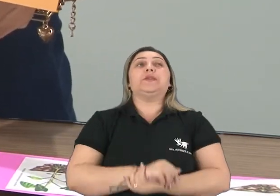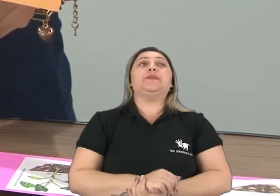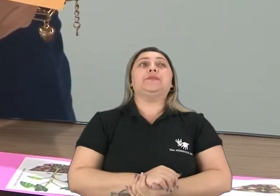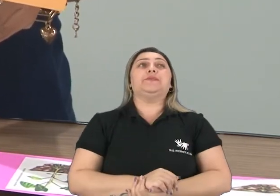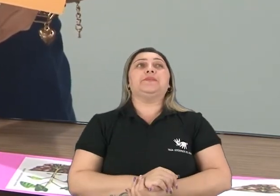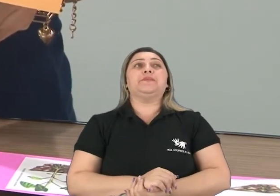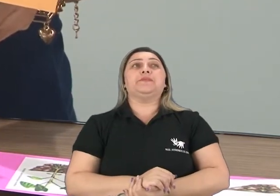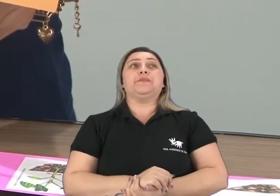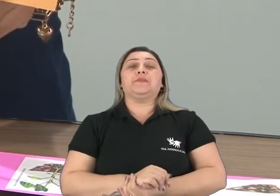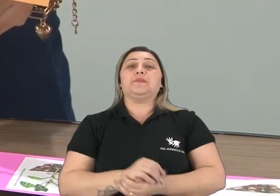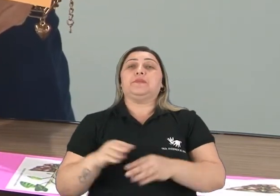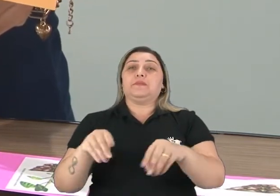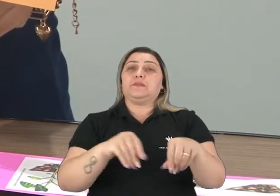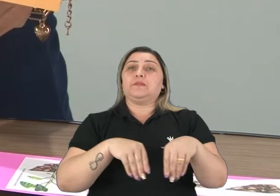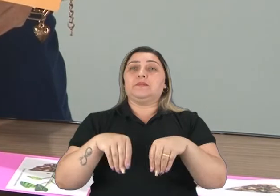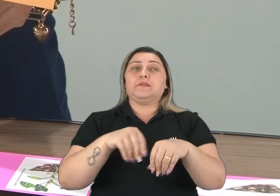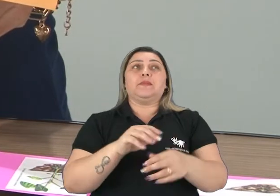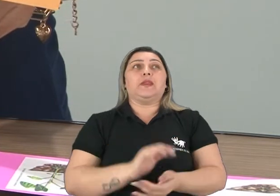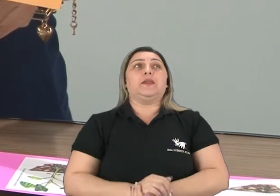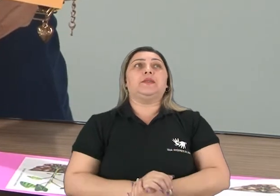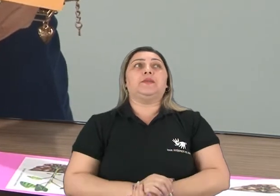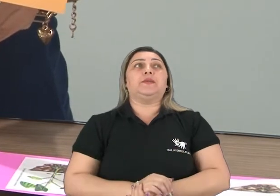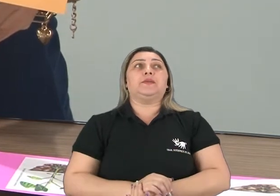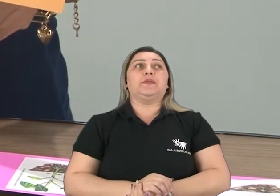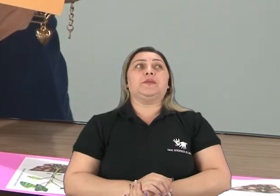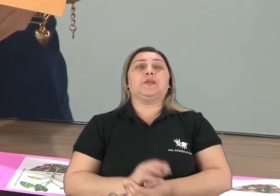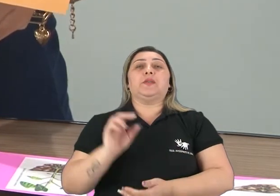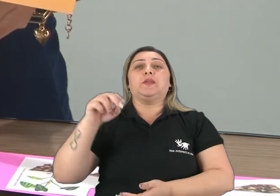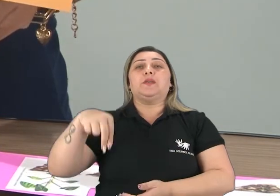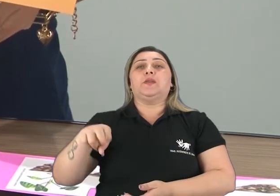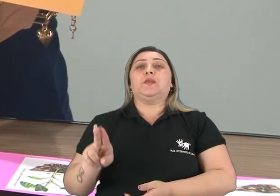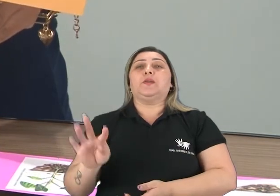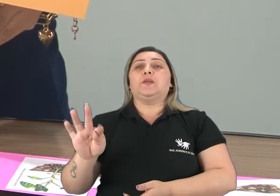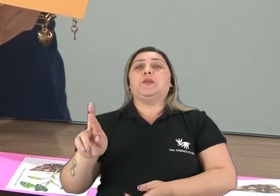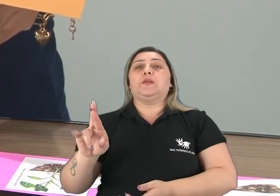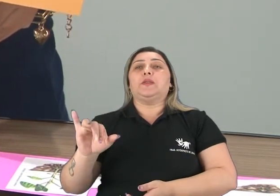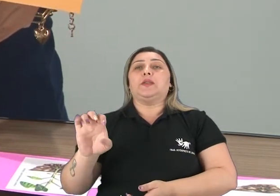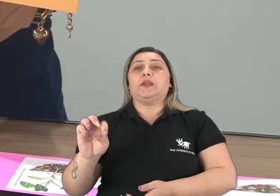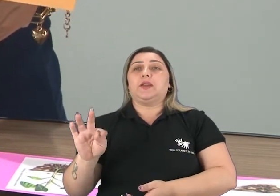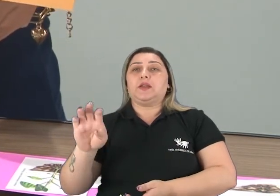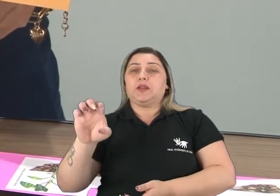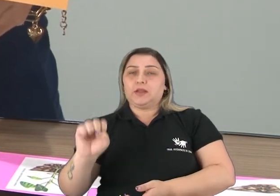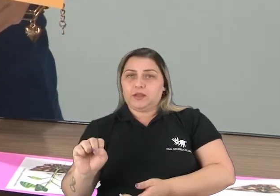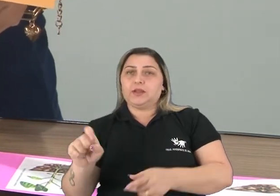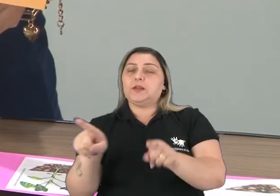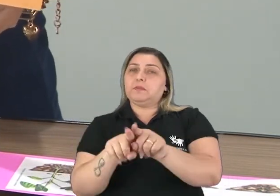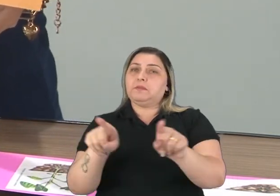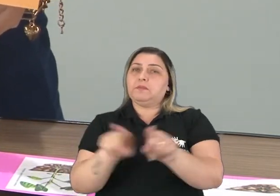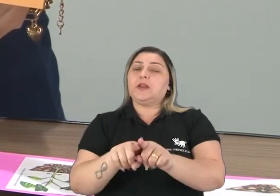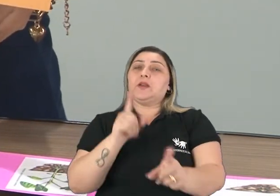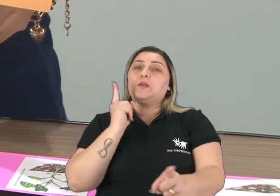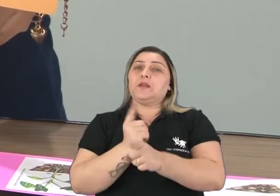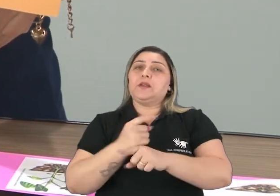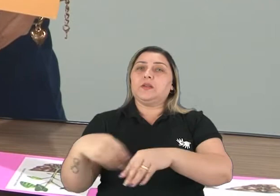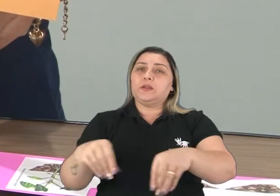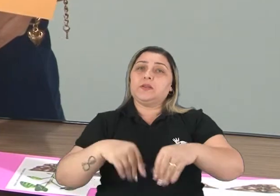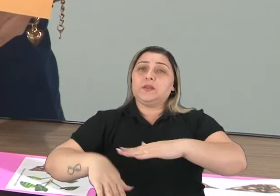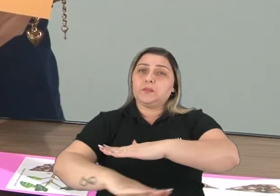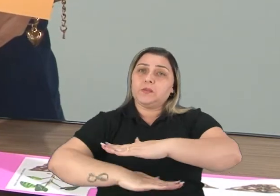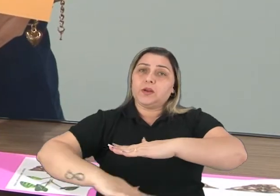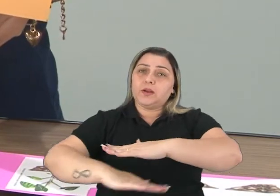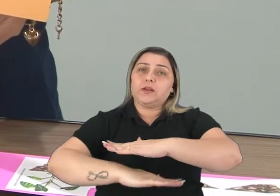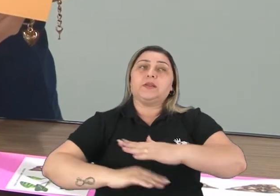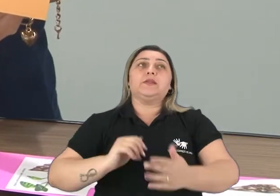aqui no subsolo, outros nutrientes, sais minerais que são encontrados aqui no subsolo, aqui na terra,